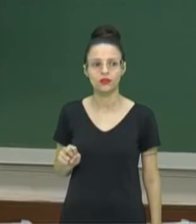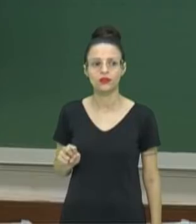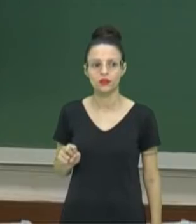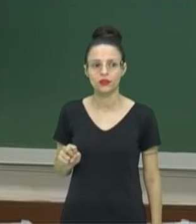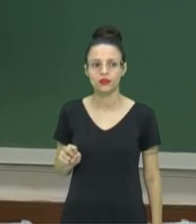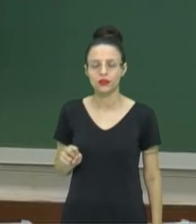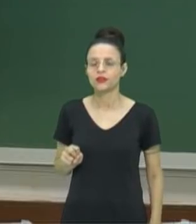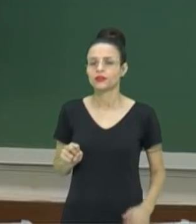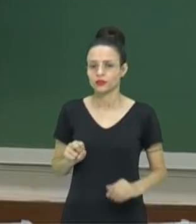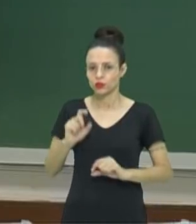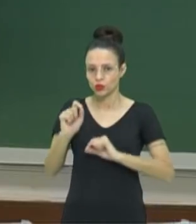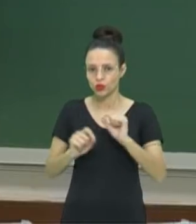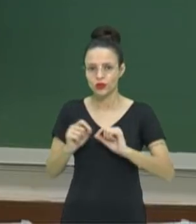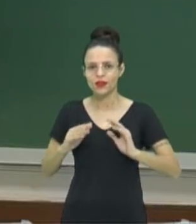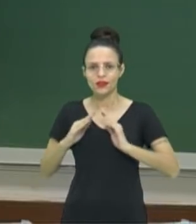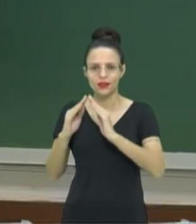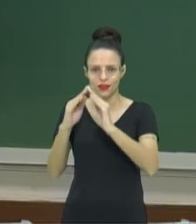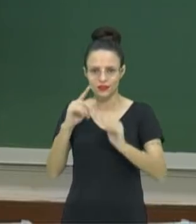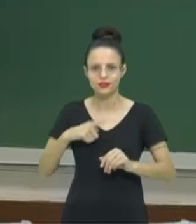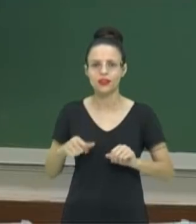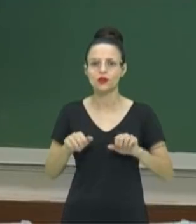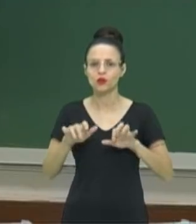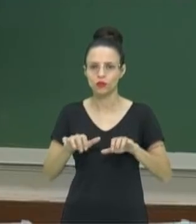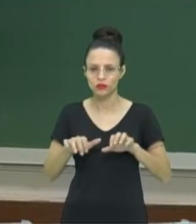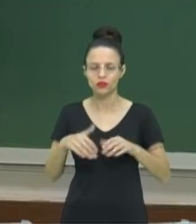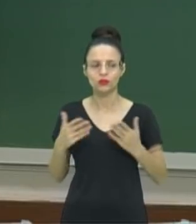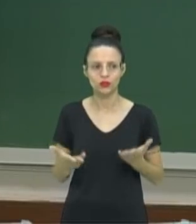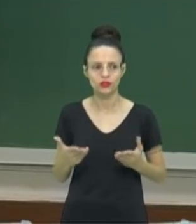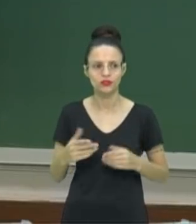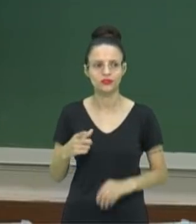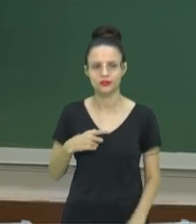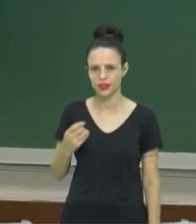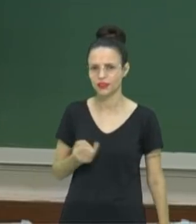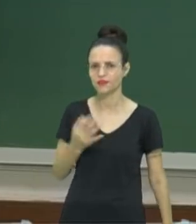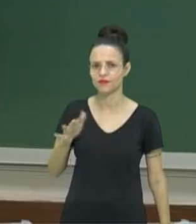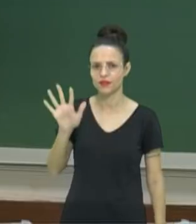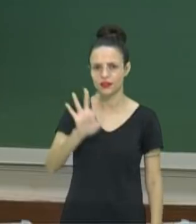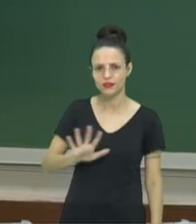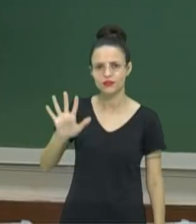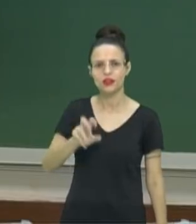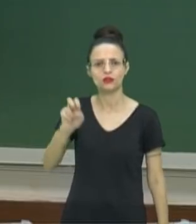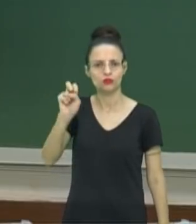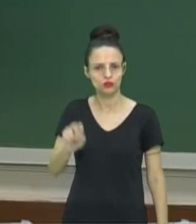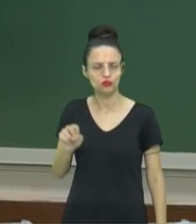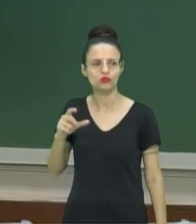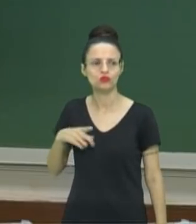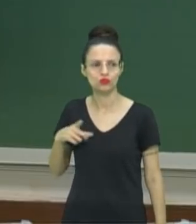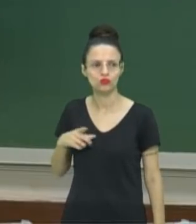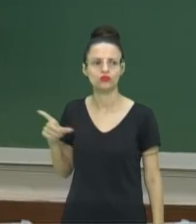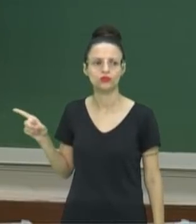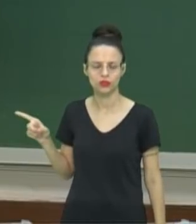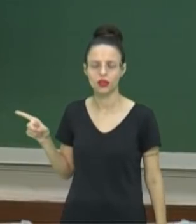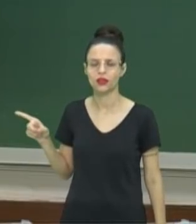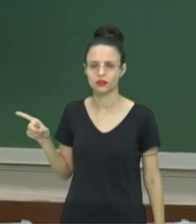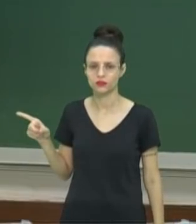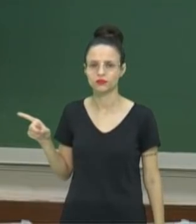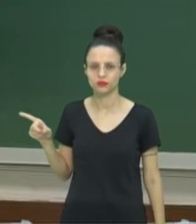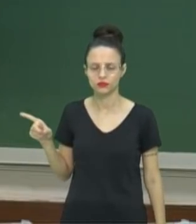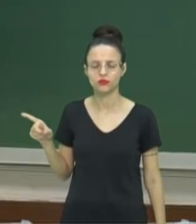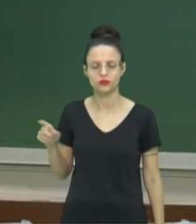os domicílios que têm microcomputador. Então, nós temos várias áreas ali da região sul com uma